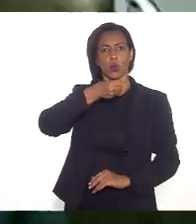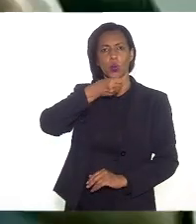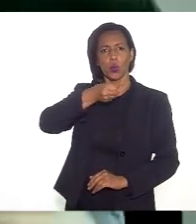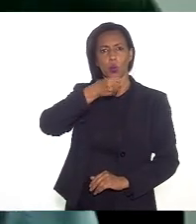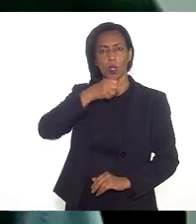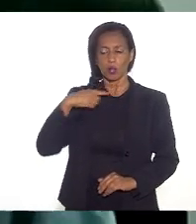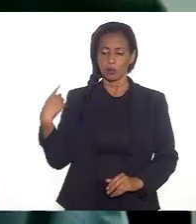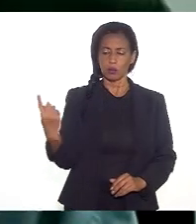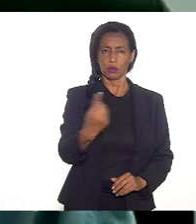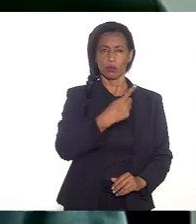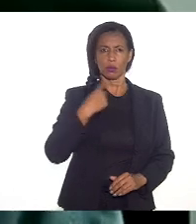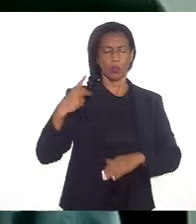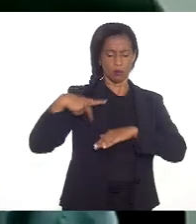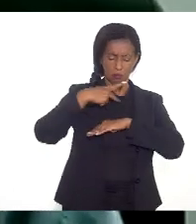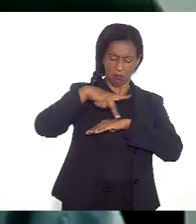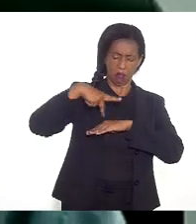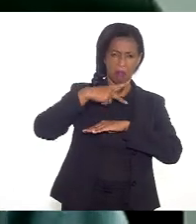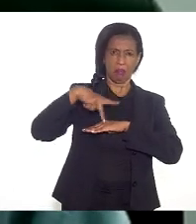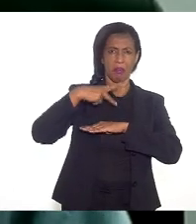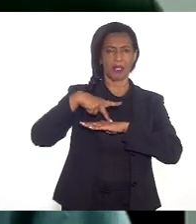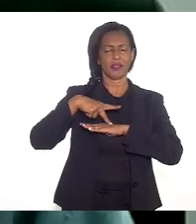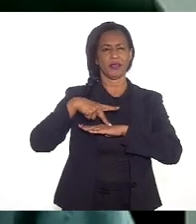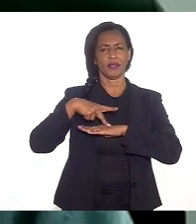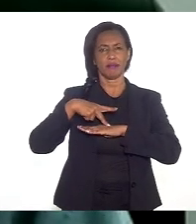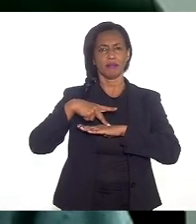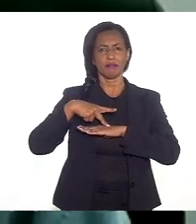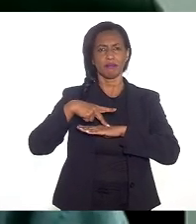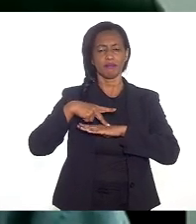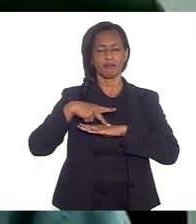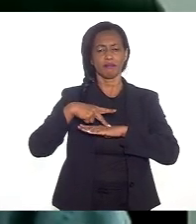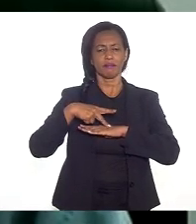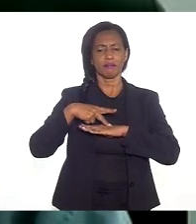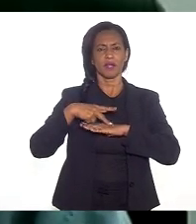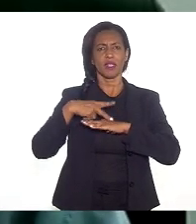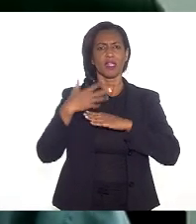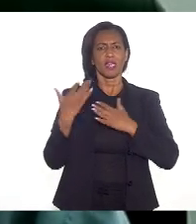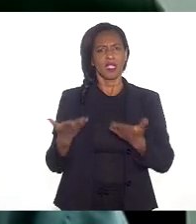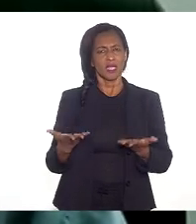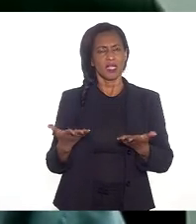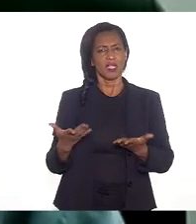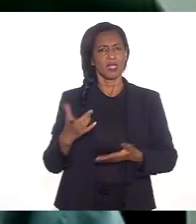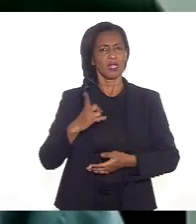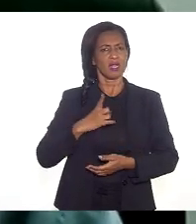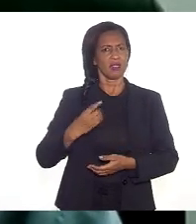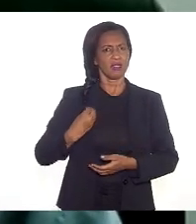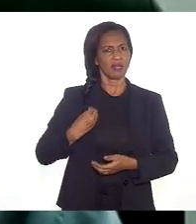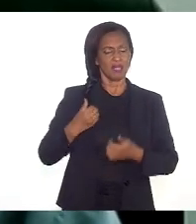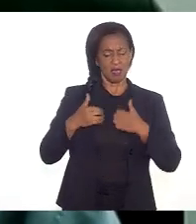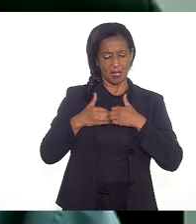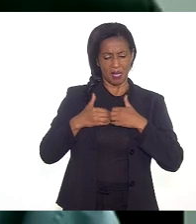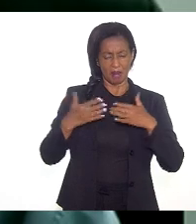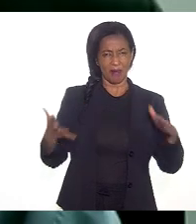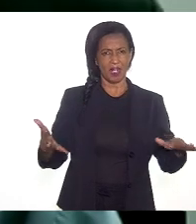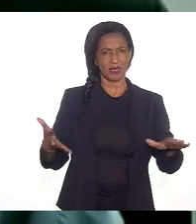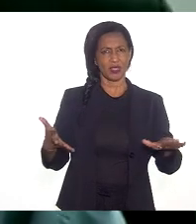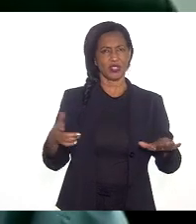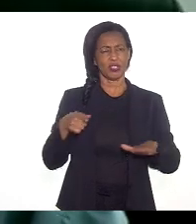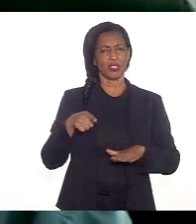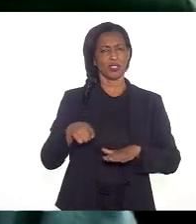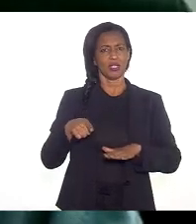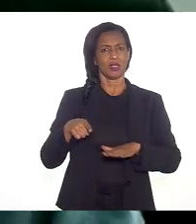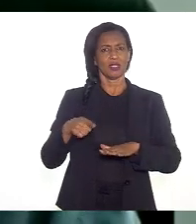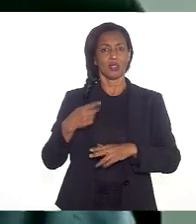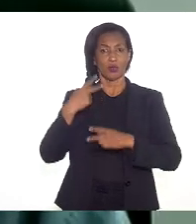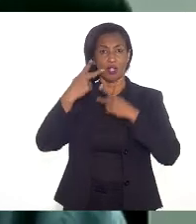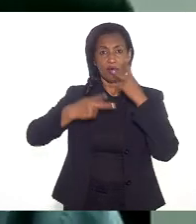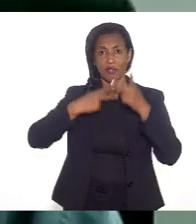do nosso país e que se projetou a partir das suas matérias no estado do Rio de